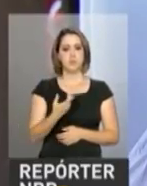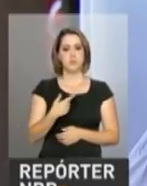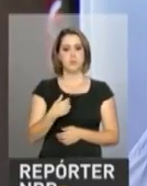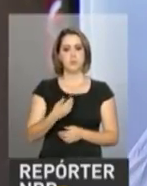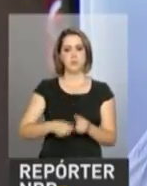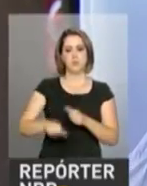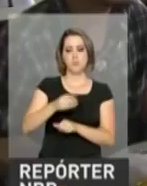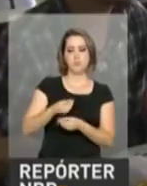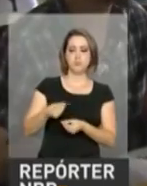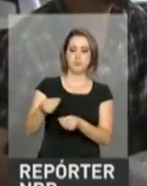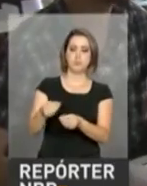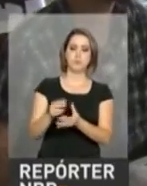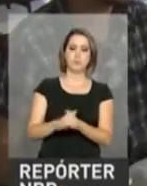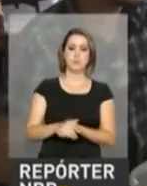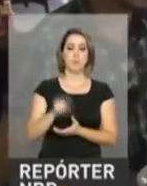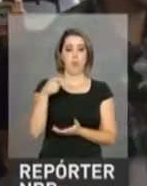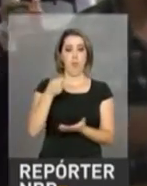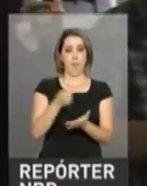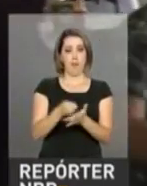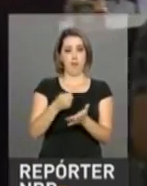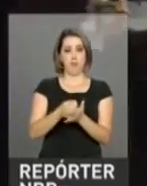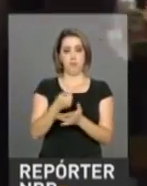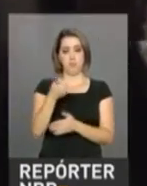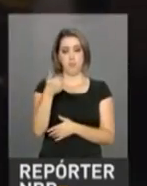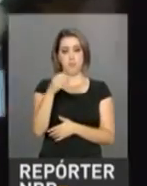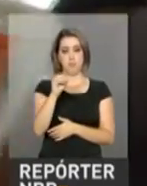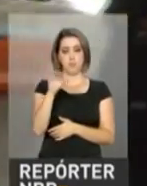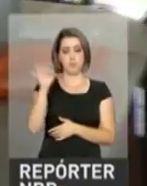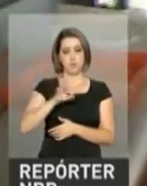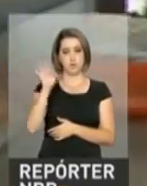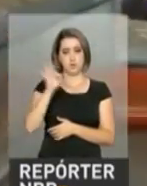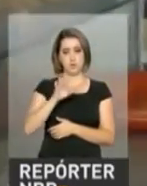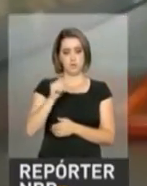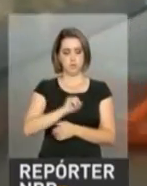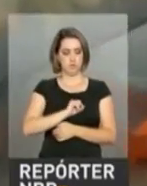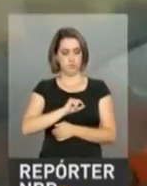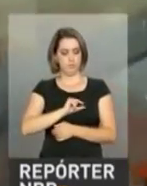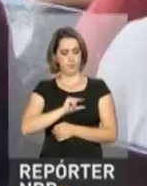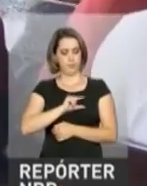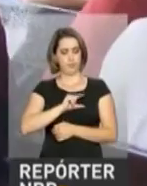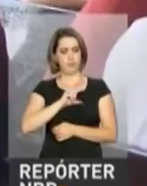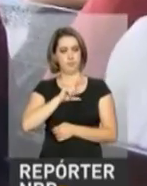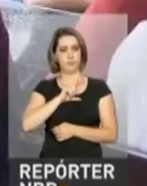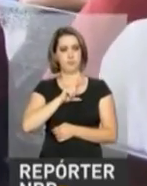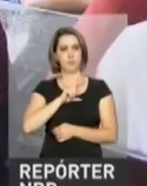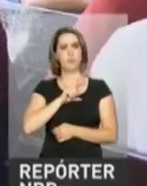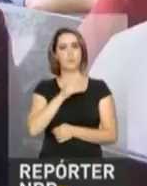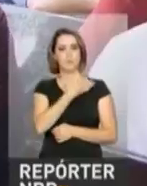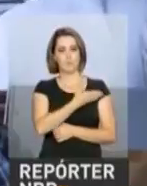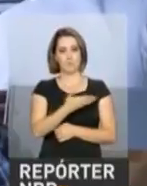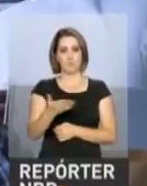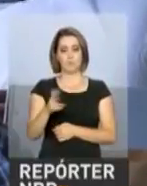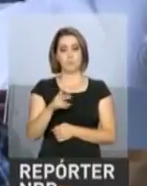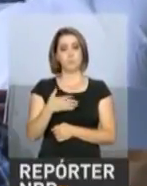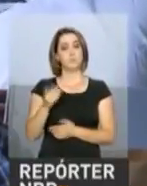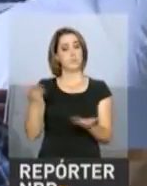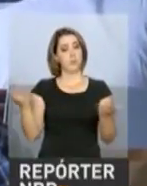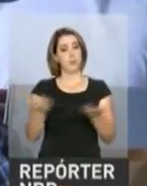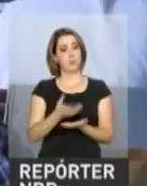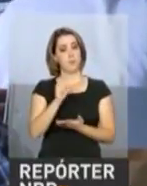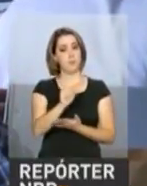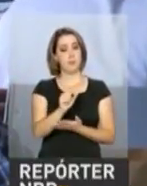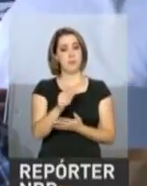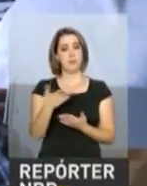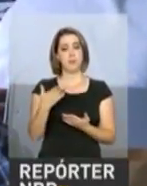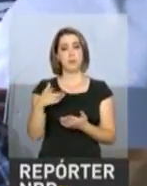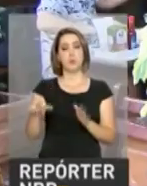anos é a gorjeta que aumenta a remuneração dos trabalhadores de bares e restaurantes e agora uma